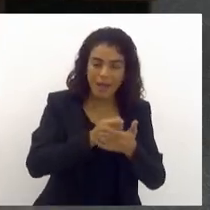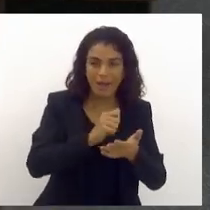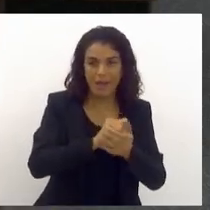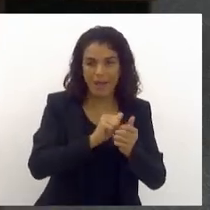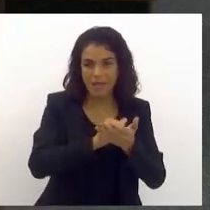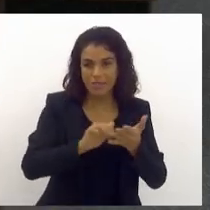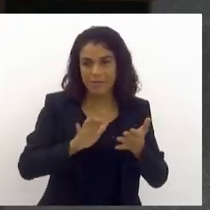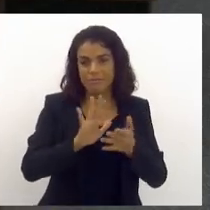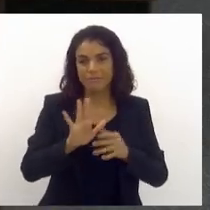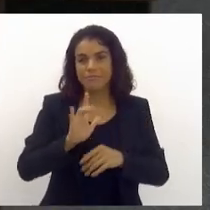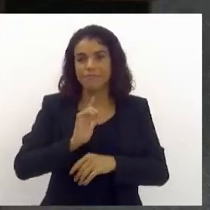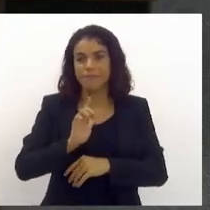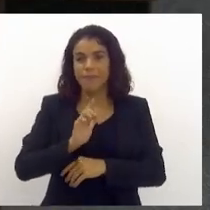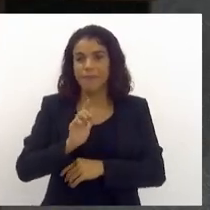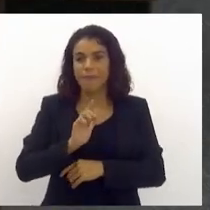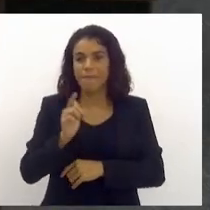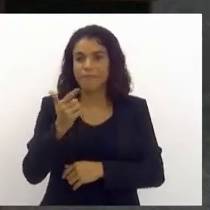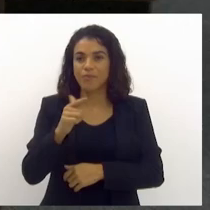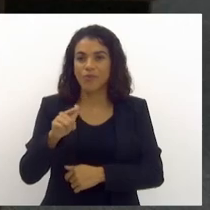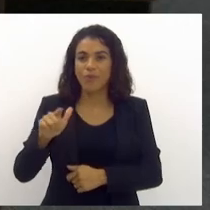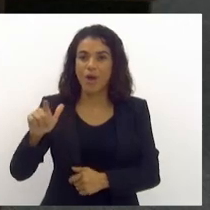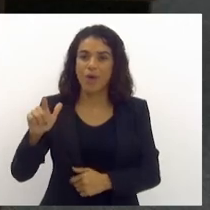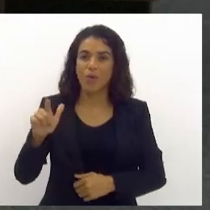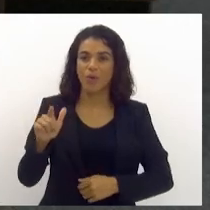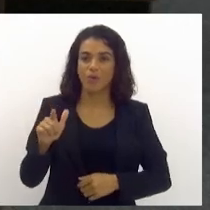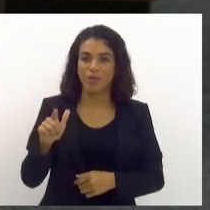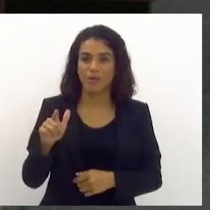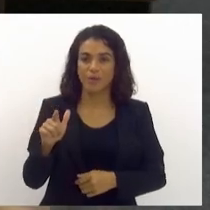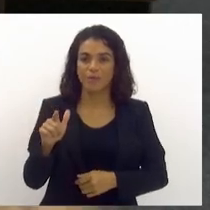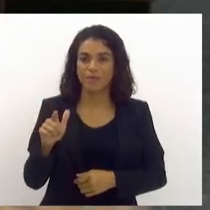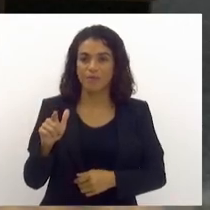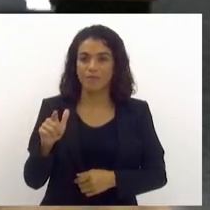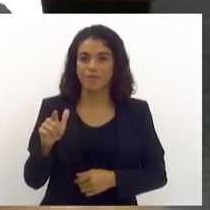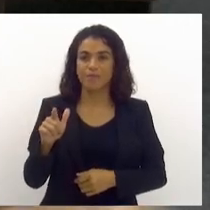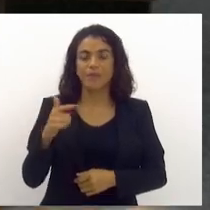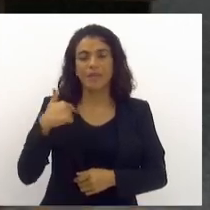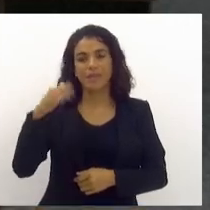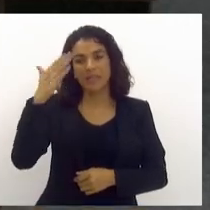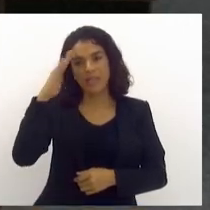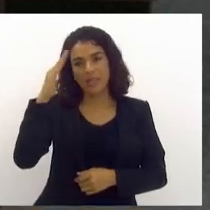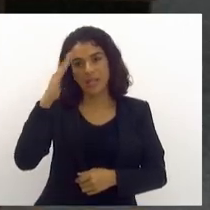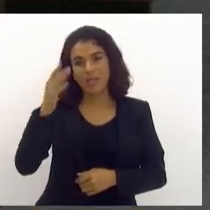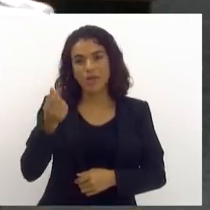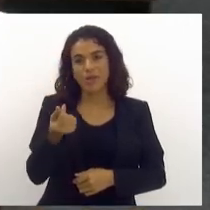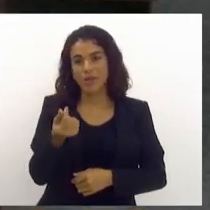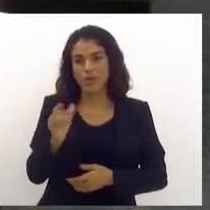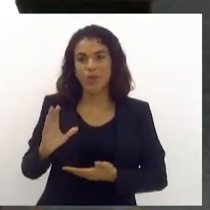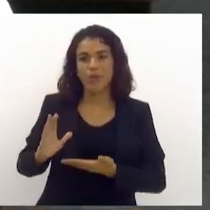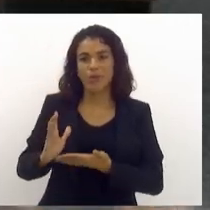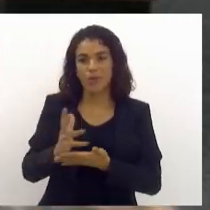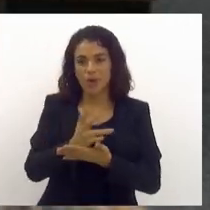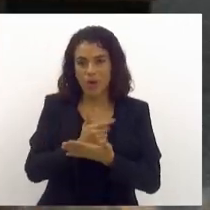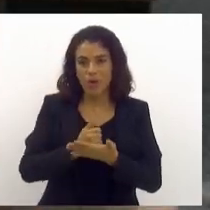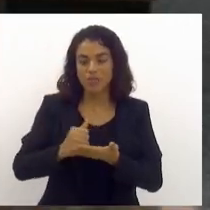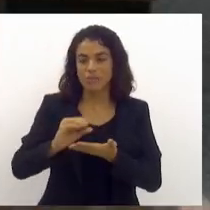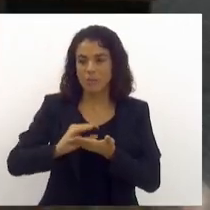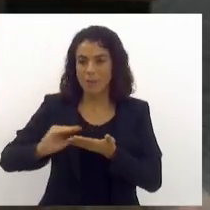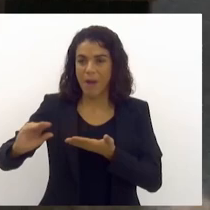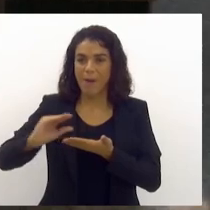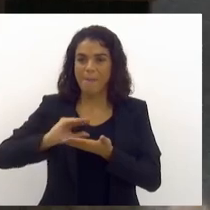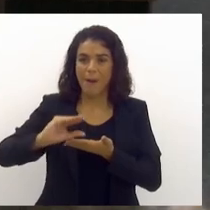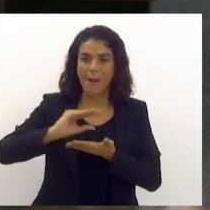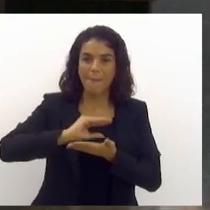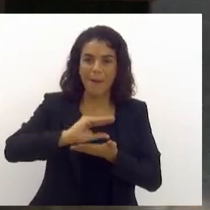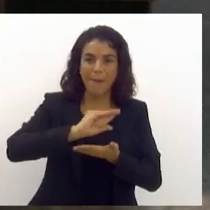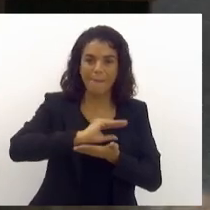de uma outra premissa para a composição do orçamento. A gente entende que um orçamento participativo, distribuído, que seja tocado